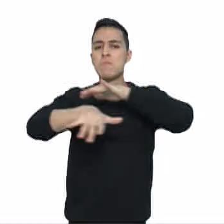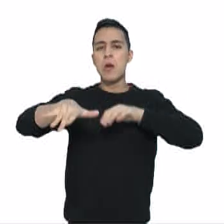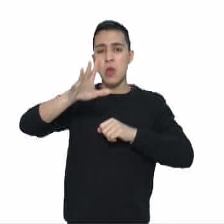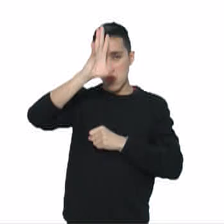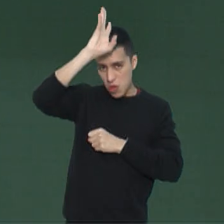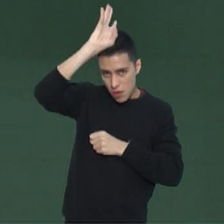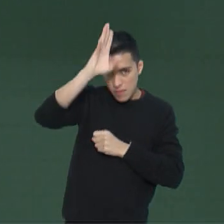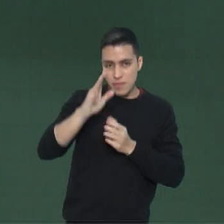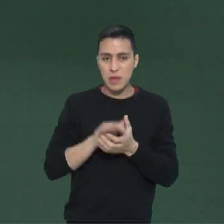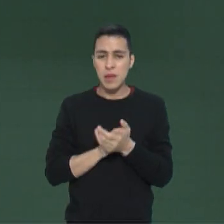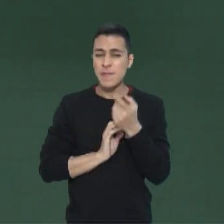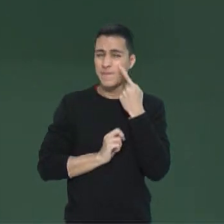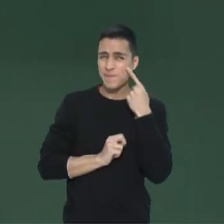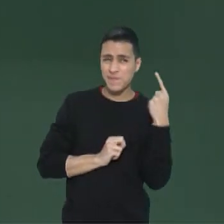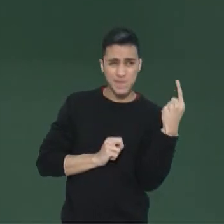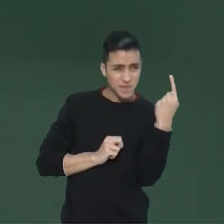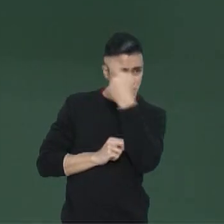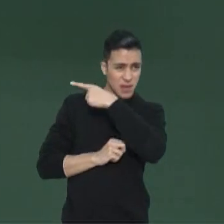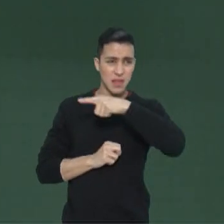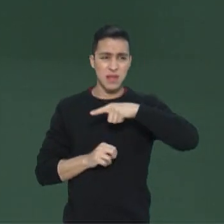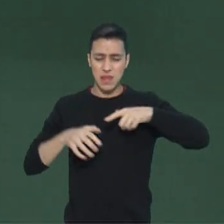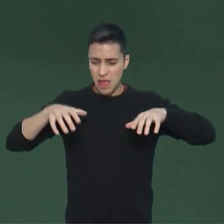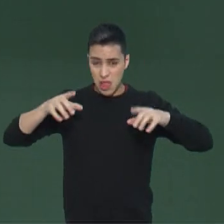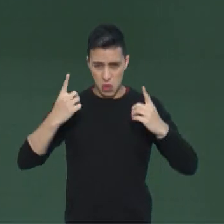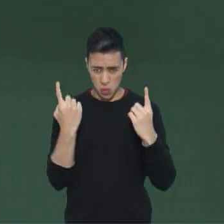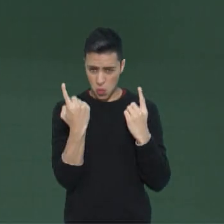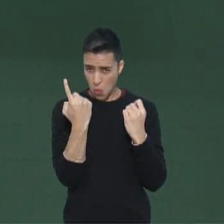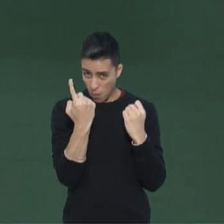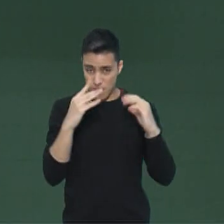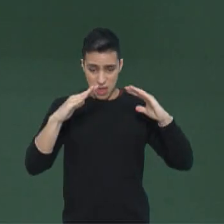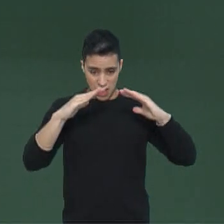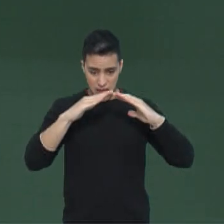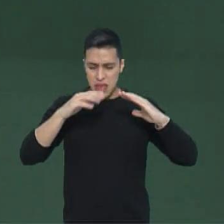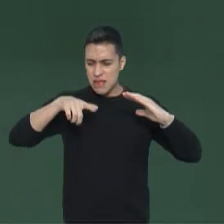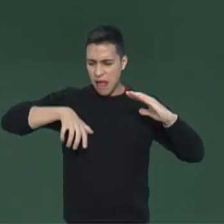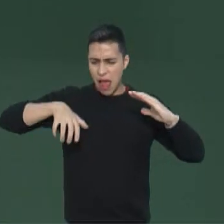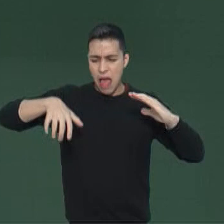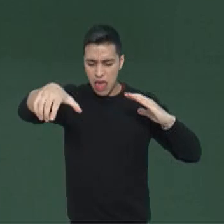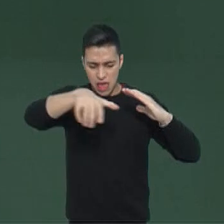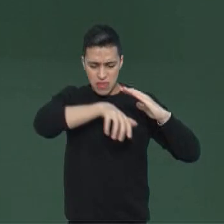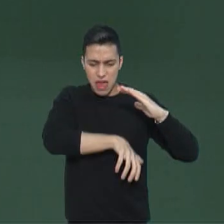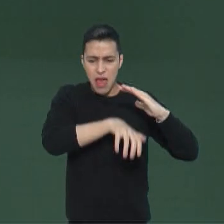nós temos aqui, ó, vários cômodos numa casa térrea,